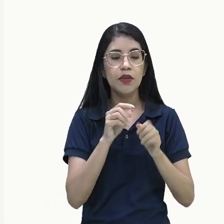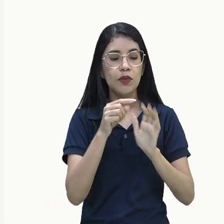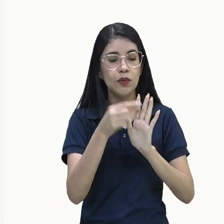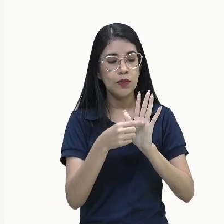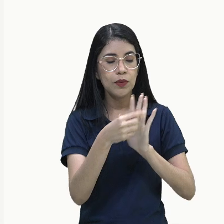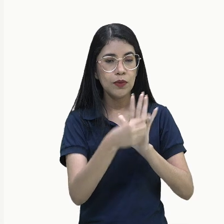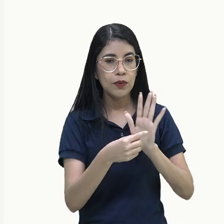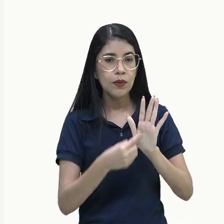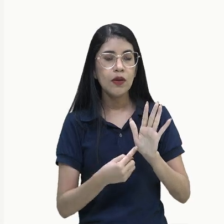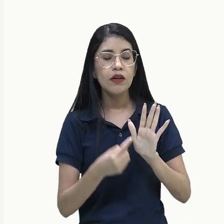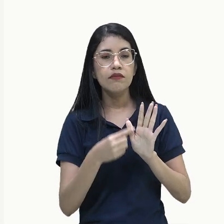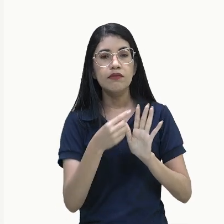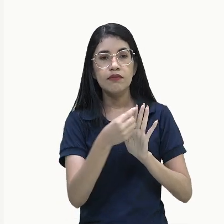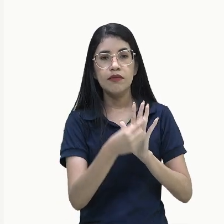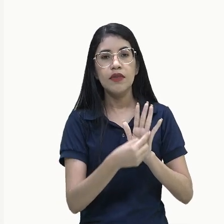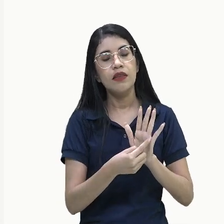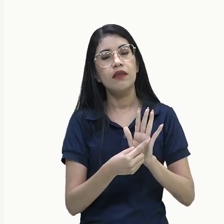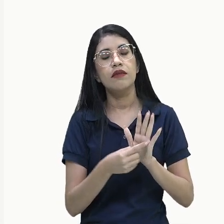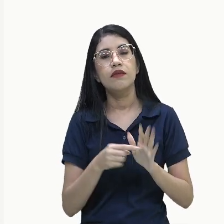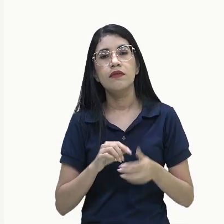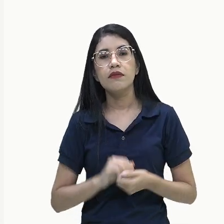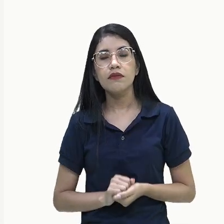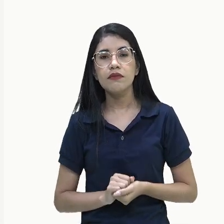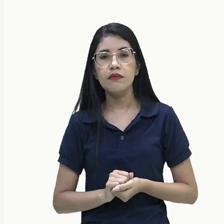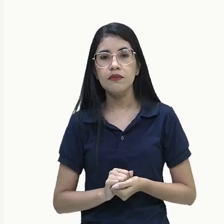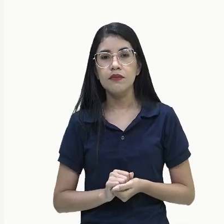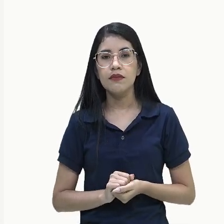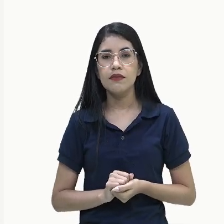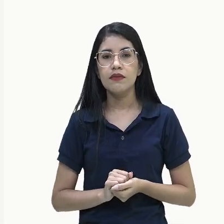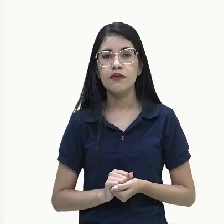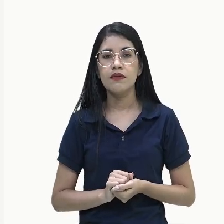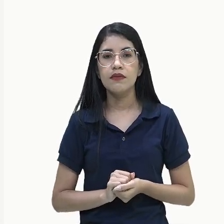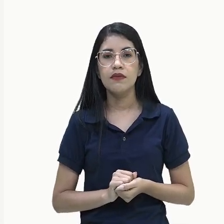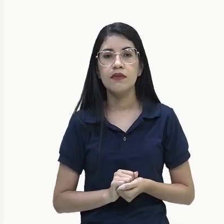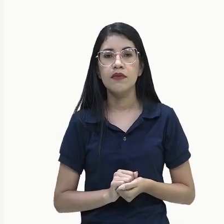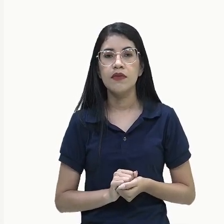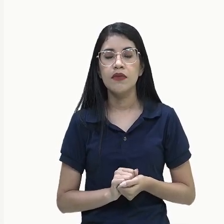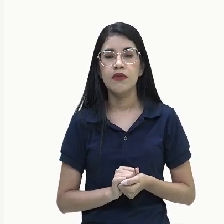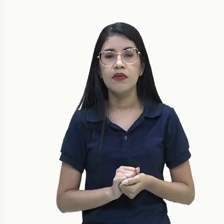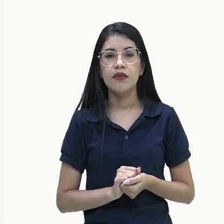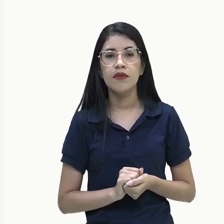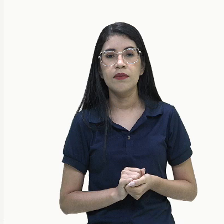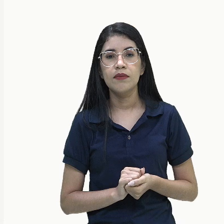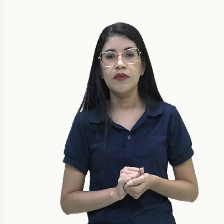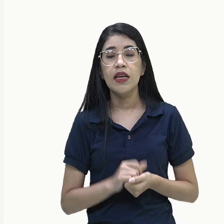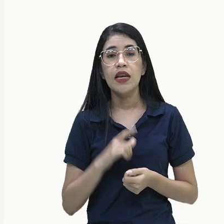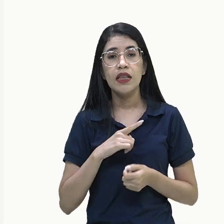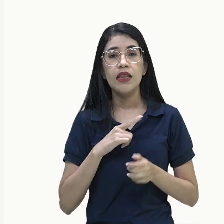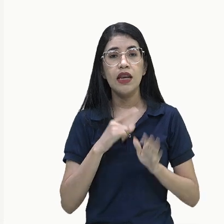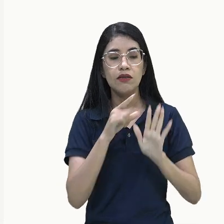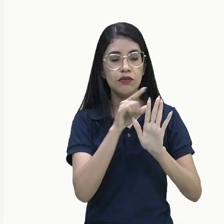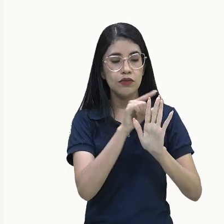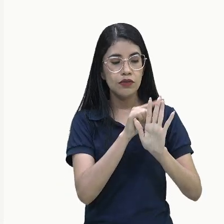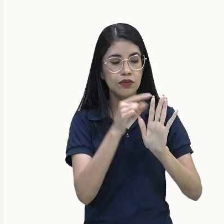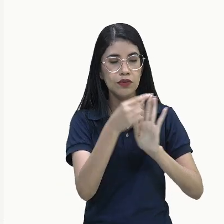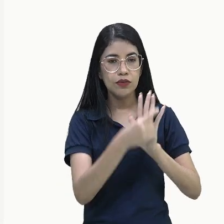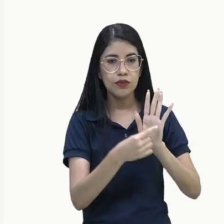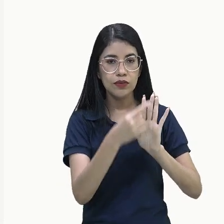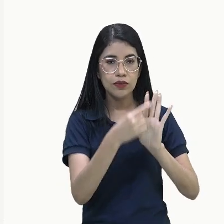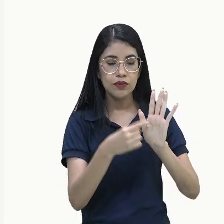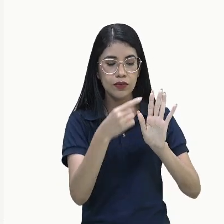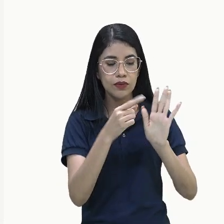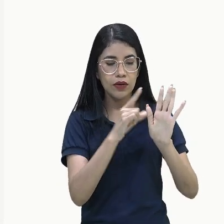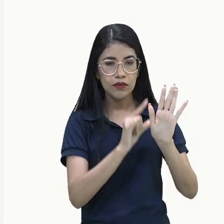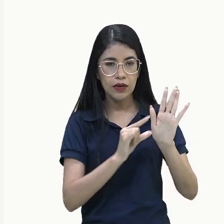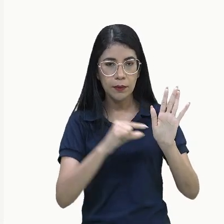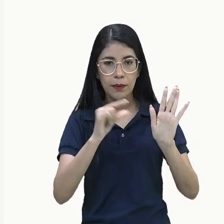que concentraram-se no corpo celular, eles vão seguir um sentido que é o do